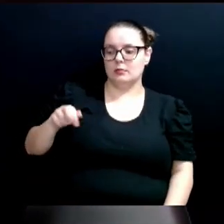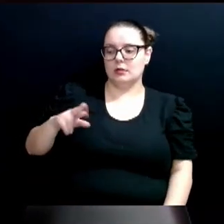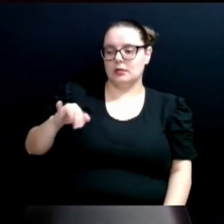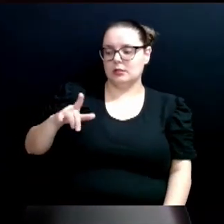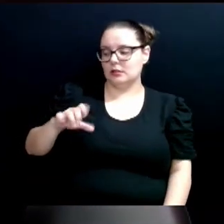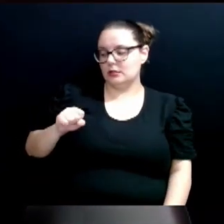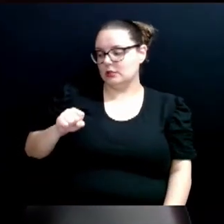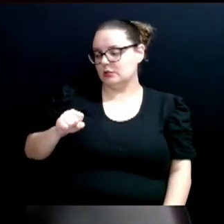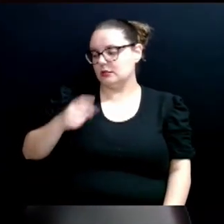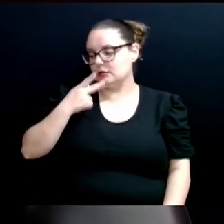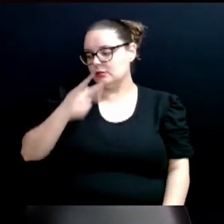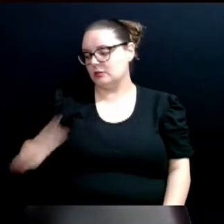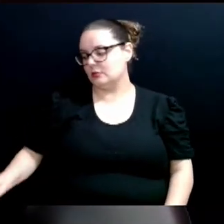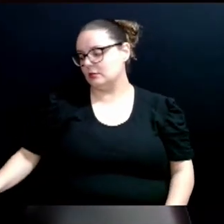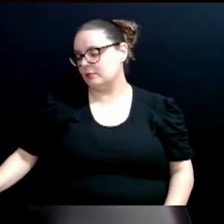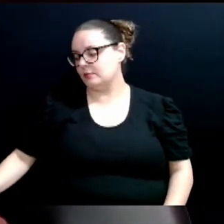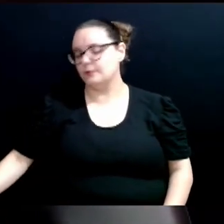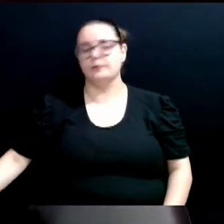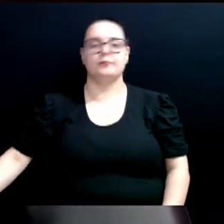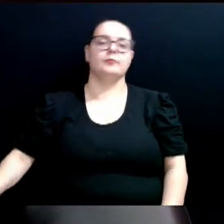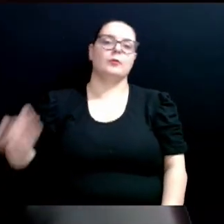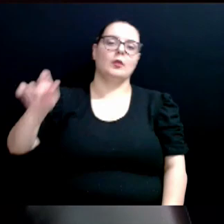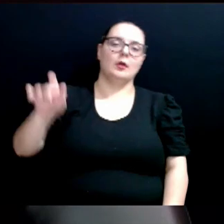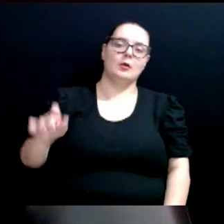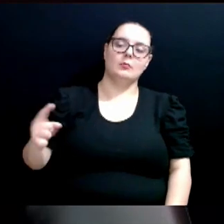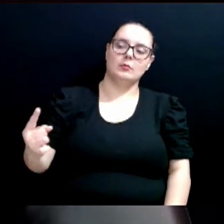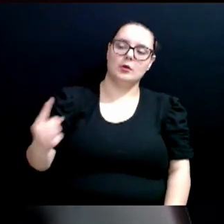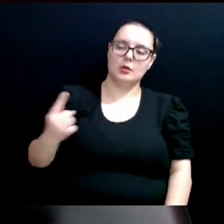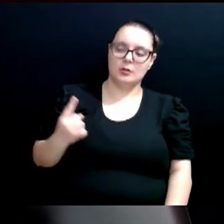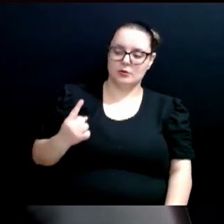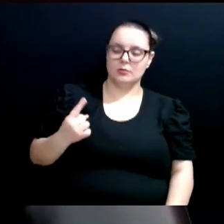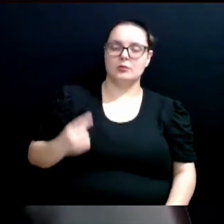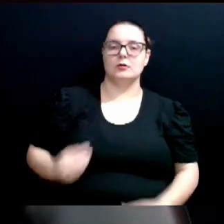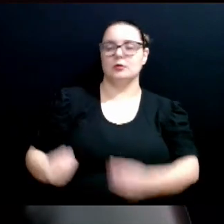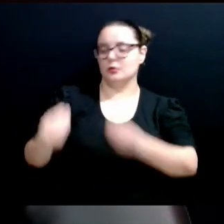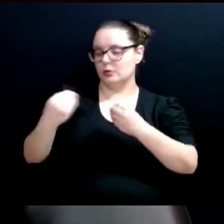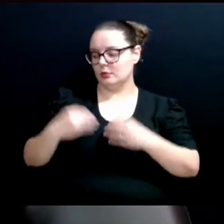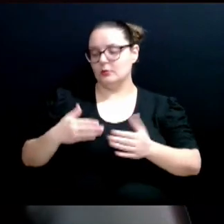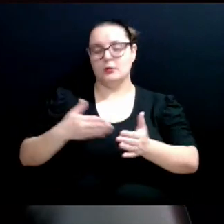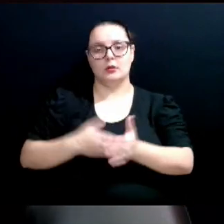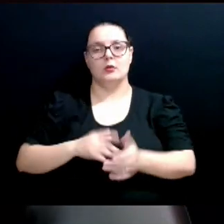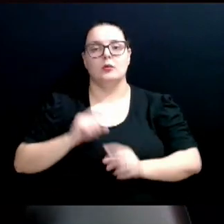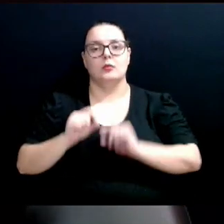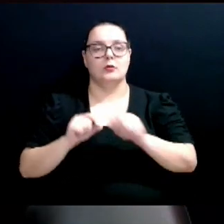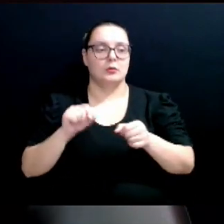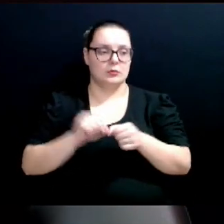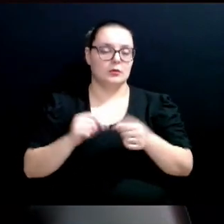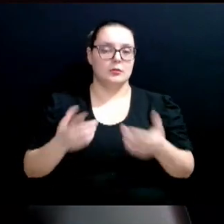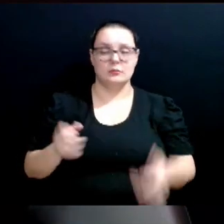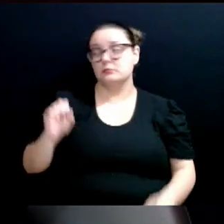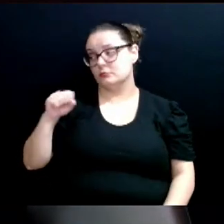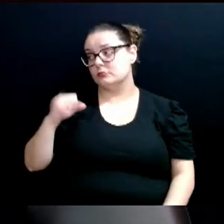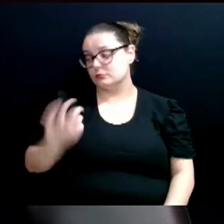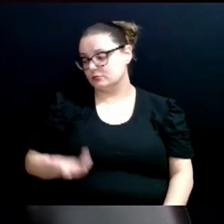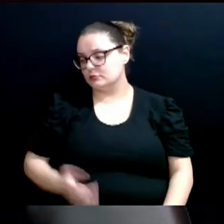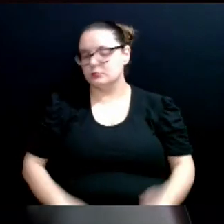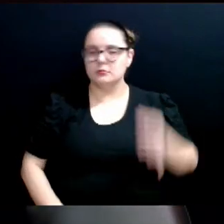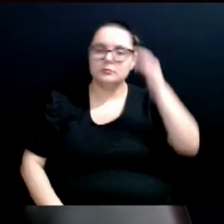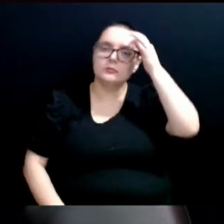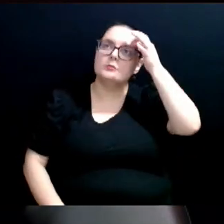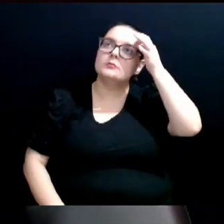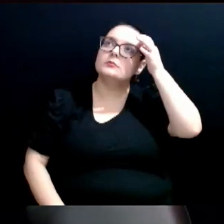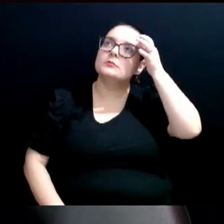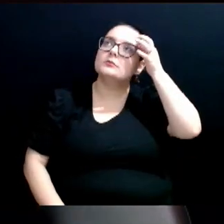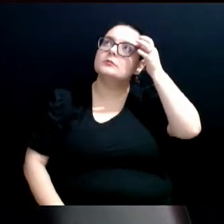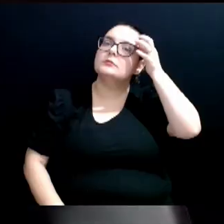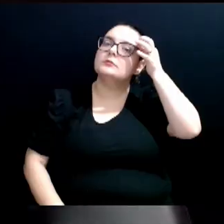pessoa que chega e ela impõe o que eu devo fazer. Se eu não estou bem comigo